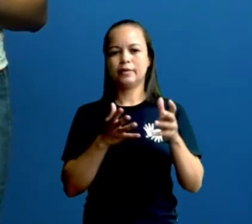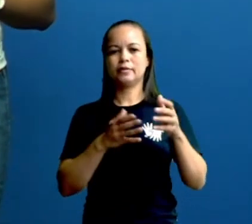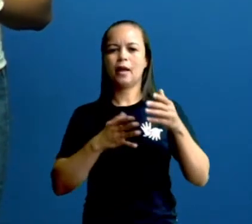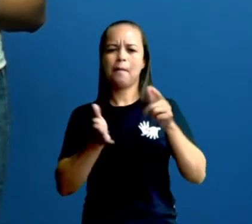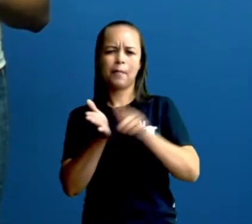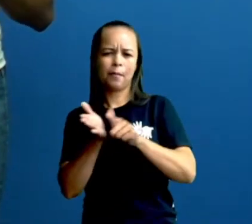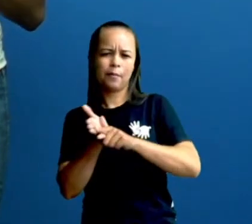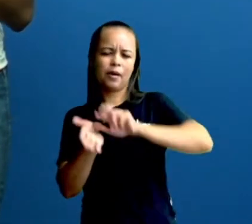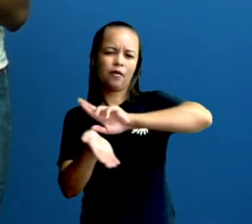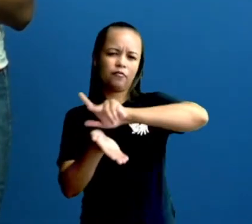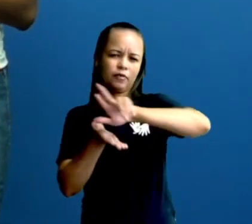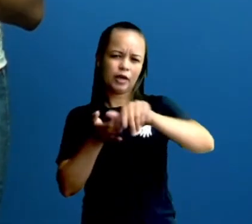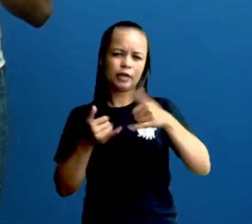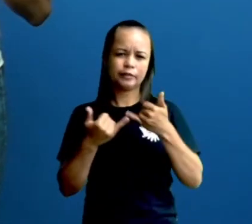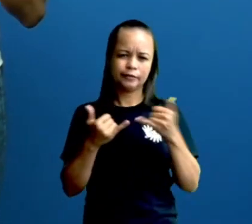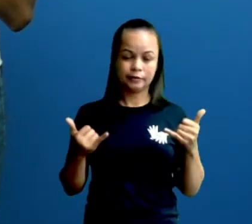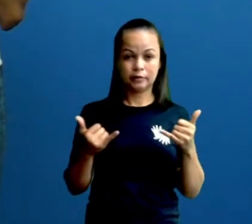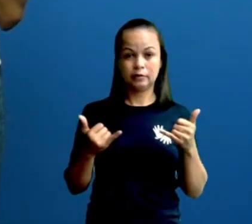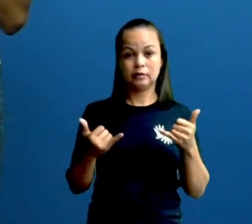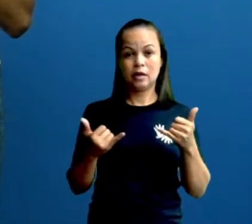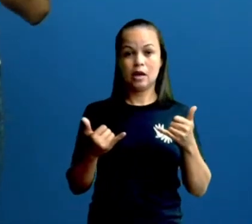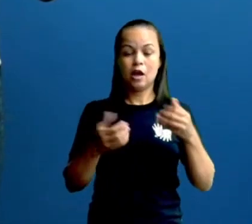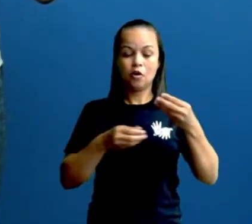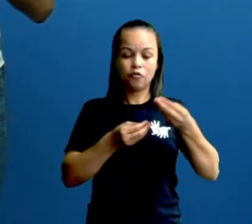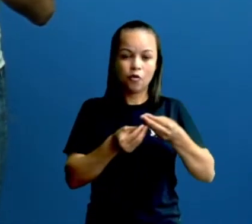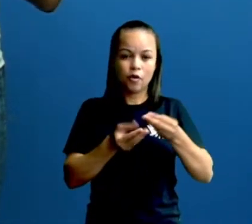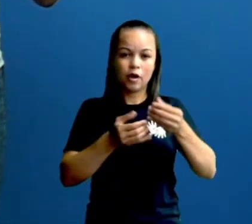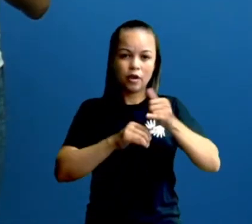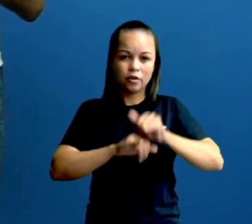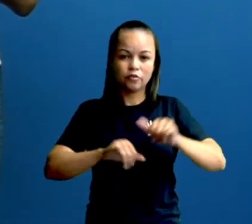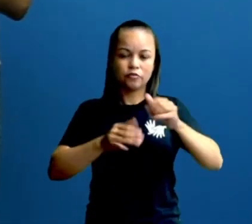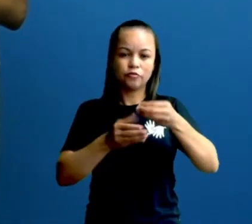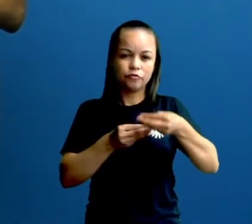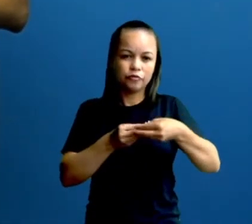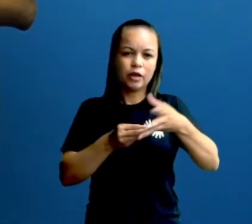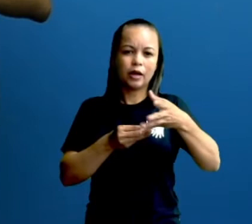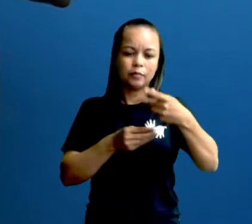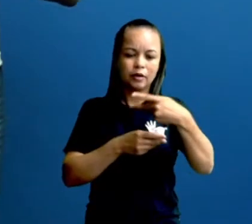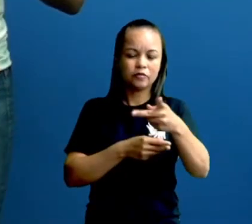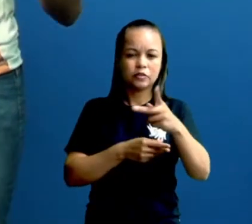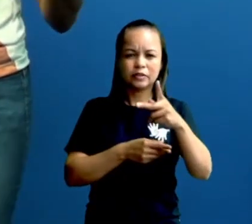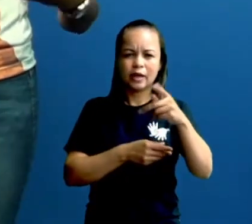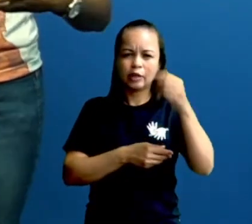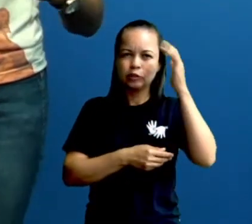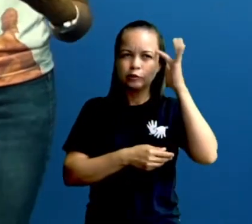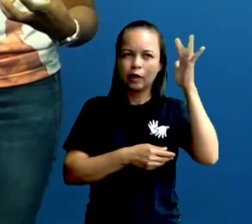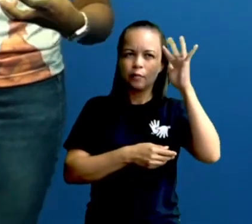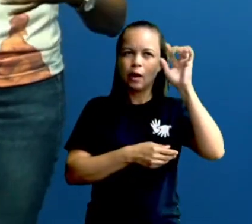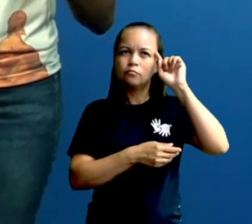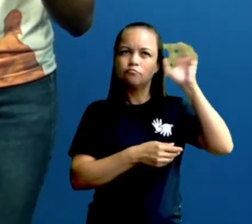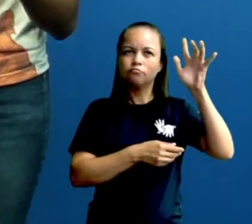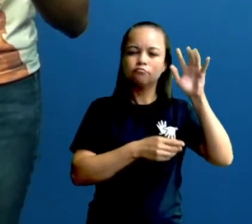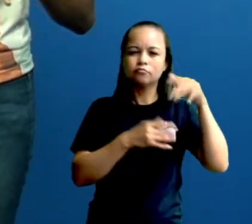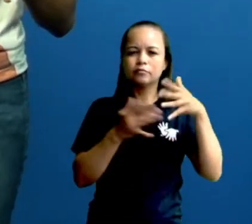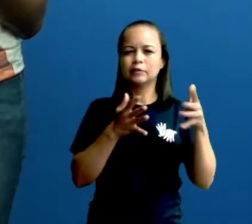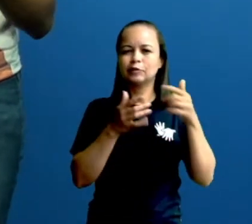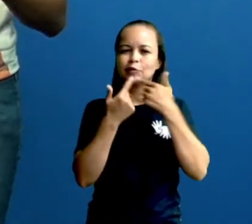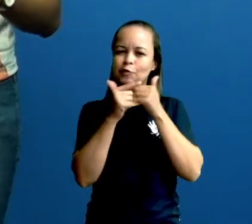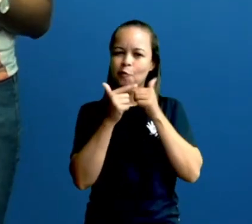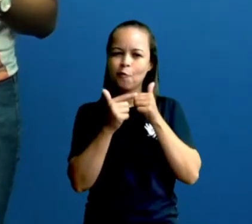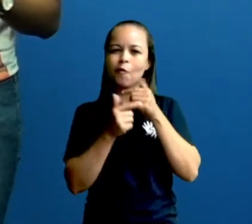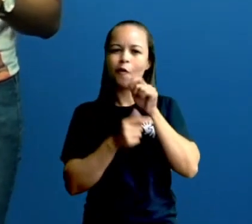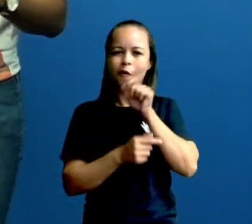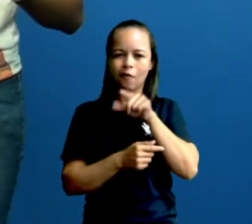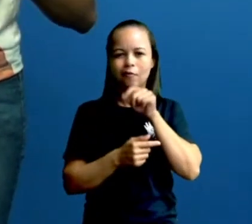outros recursos. Eu vou enviá-lo para você telepaticamente. Então aí surgiu uma graça, surgiu um humor